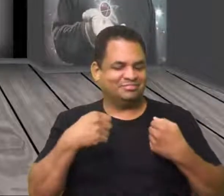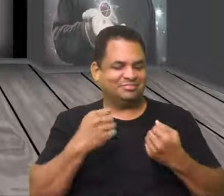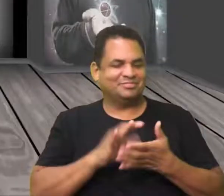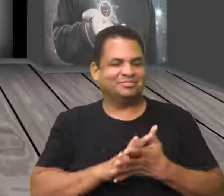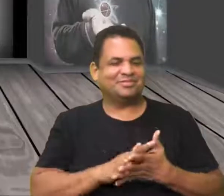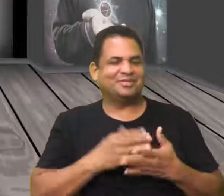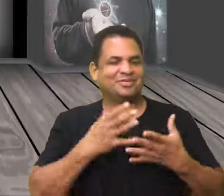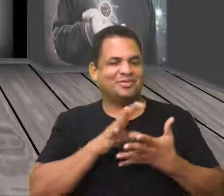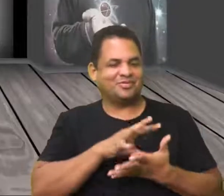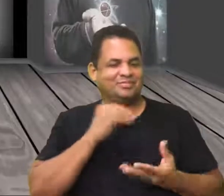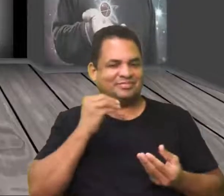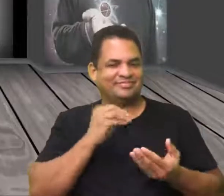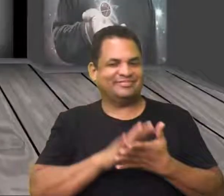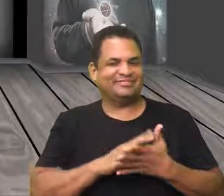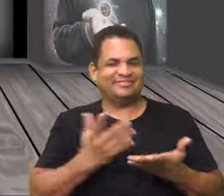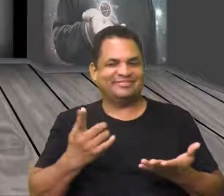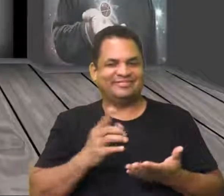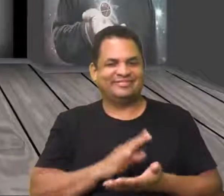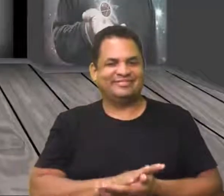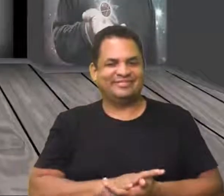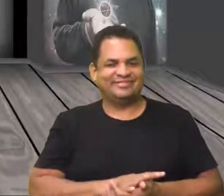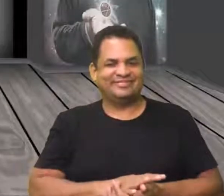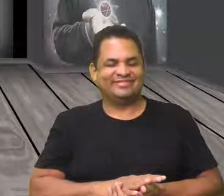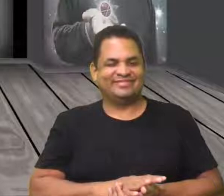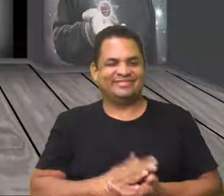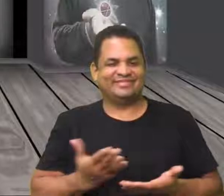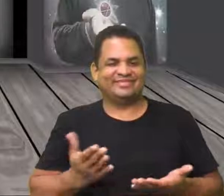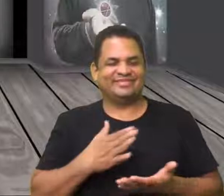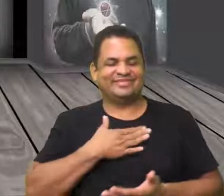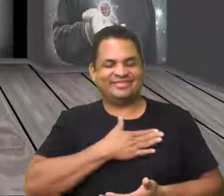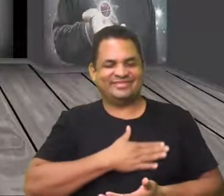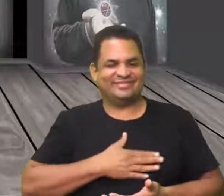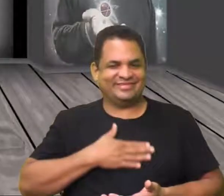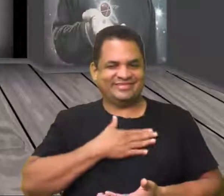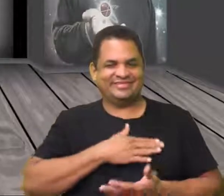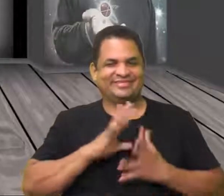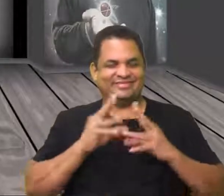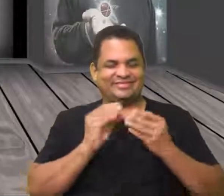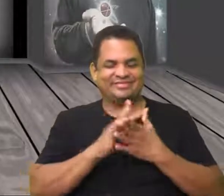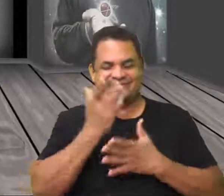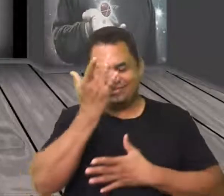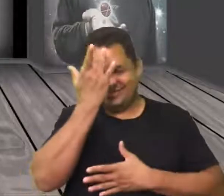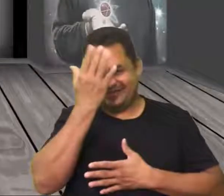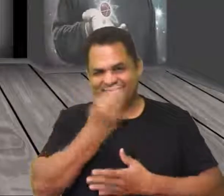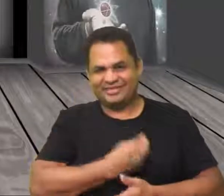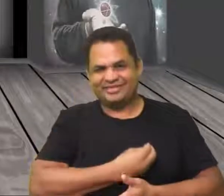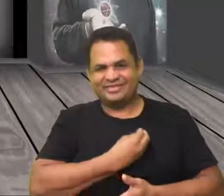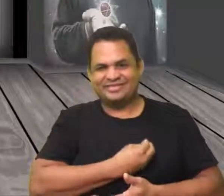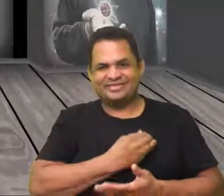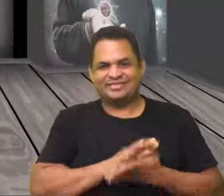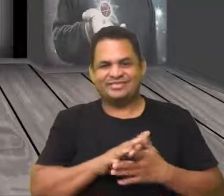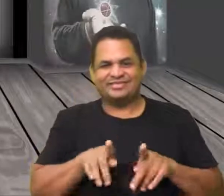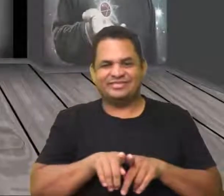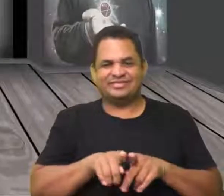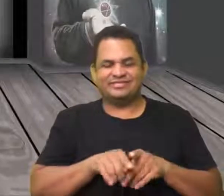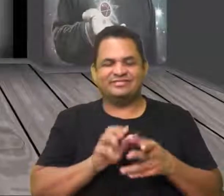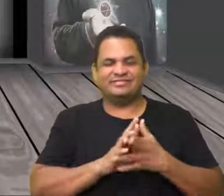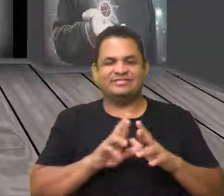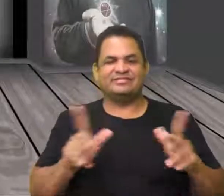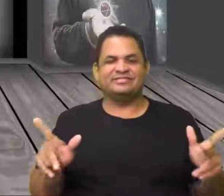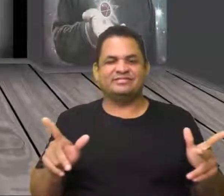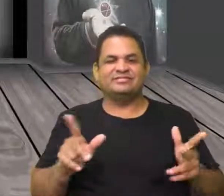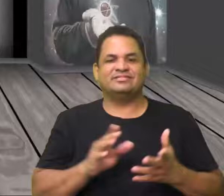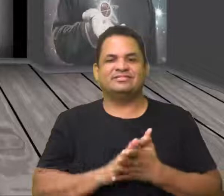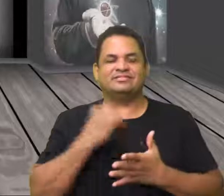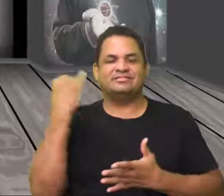gente? É a inveja branca que fala, né? Tem que pegar. Gostei. Tudo que facilita a vida. Assim também fazer algo diferenciado, isso aí